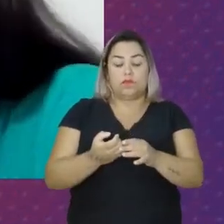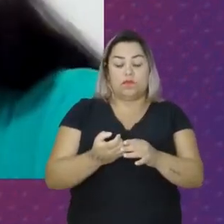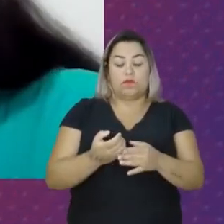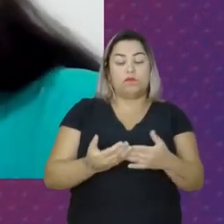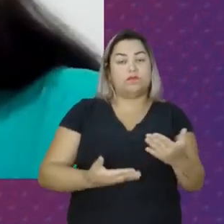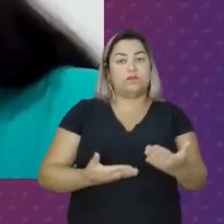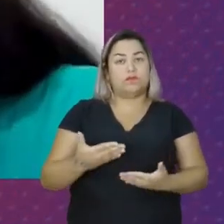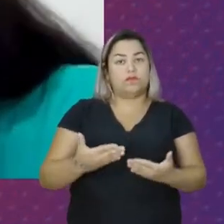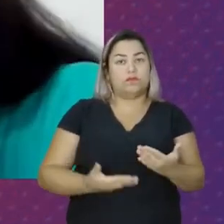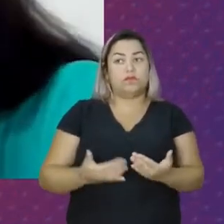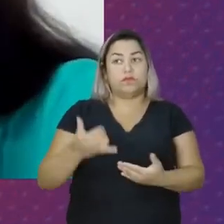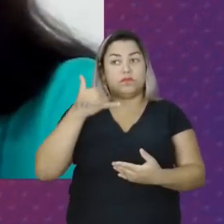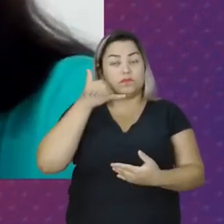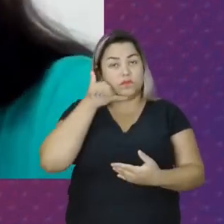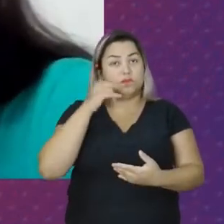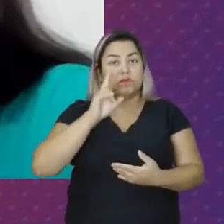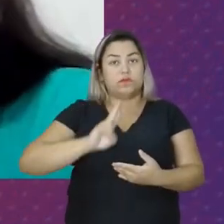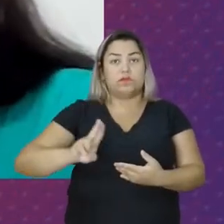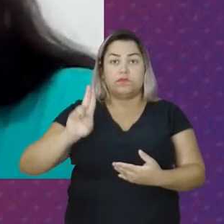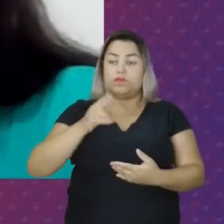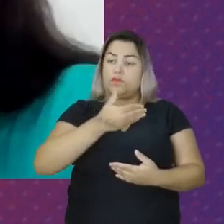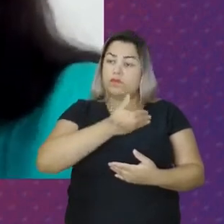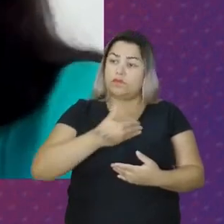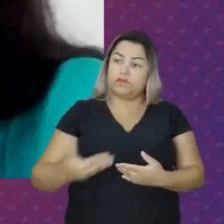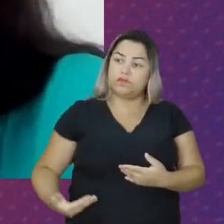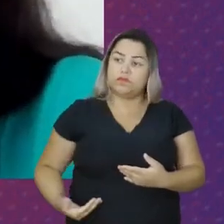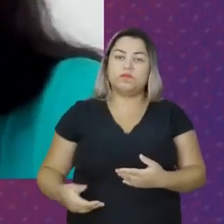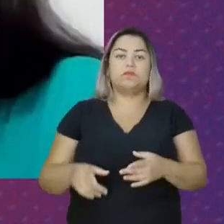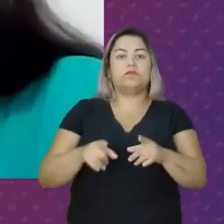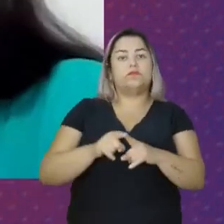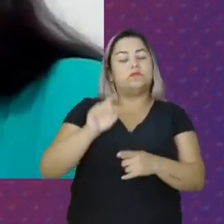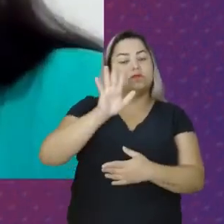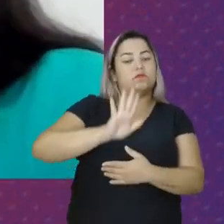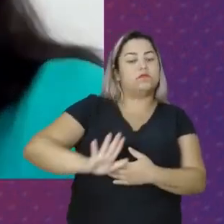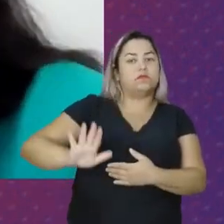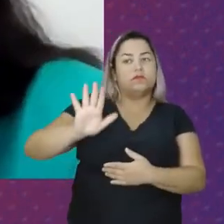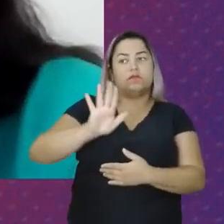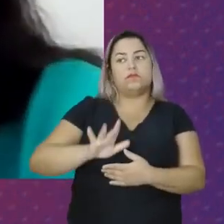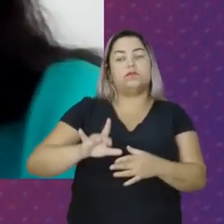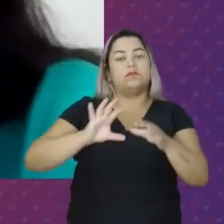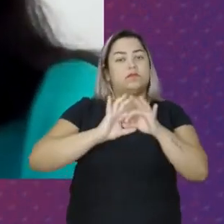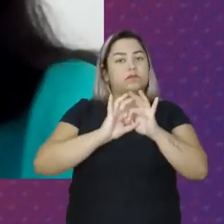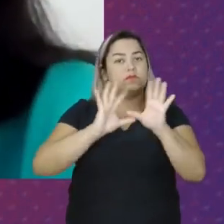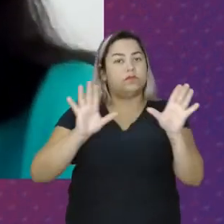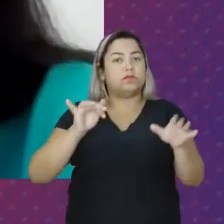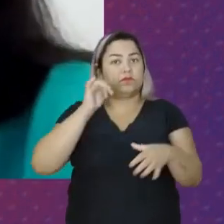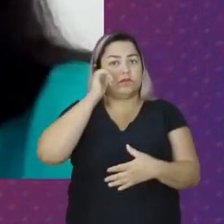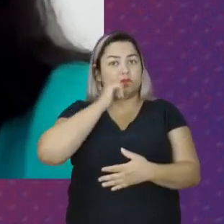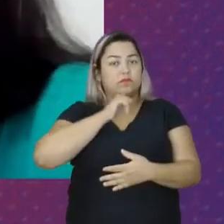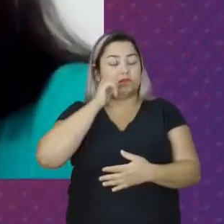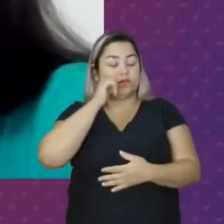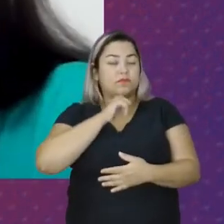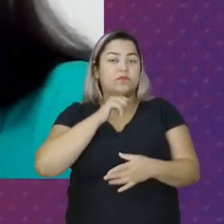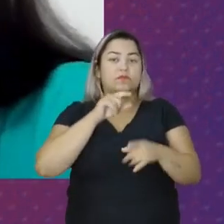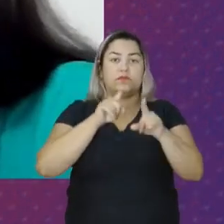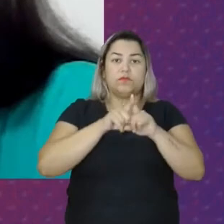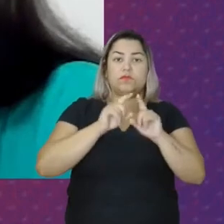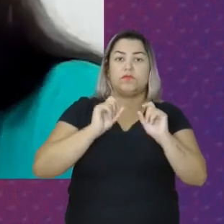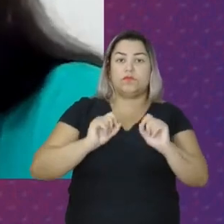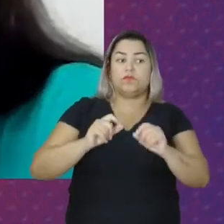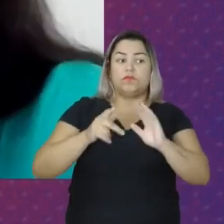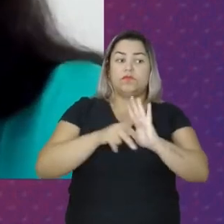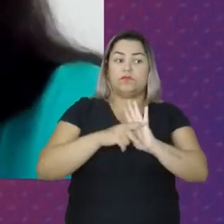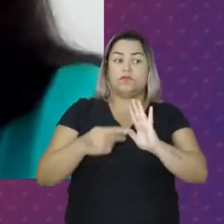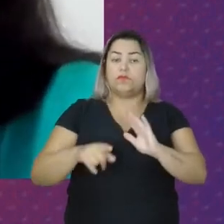serviço telefônico de utilidade pública, de âmbito nacional, disponível às mulheres vítimas de violência,